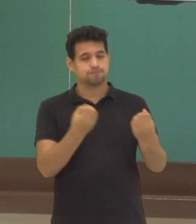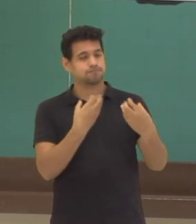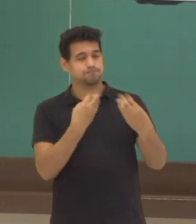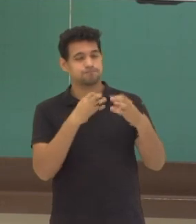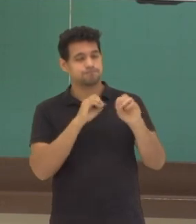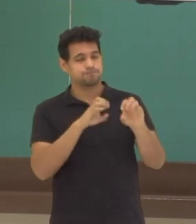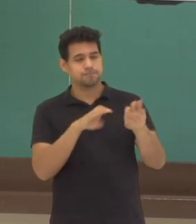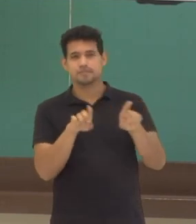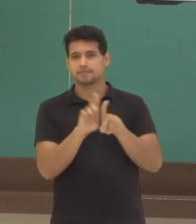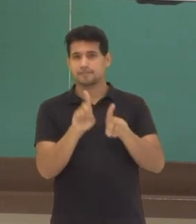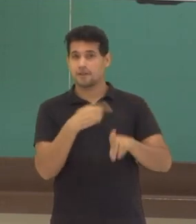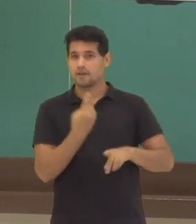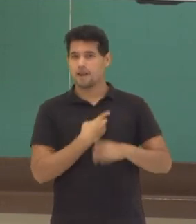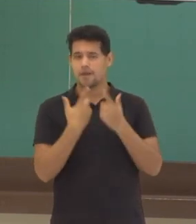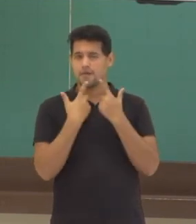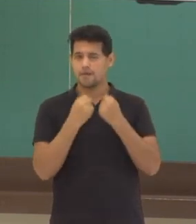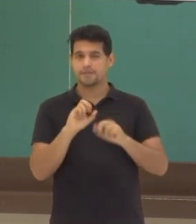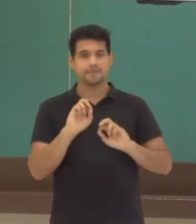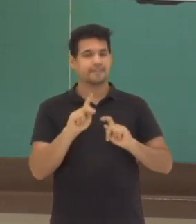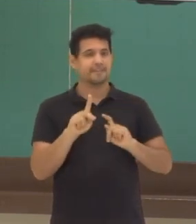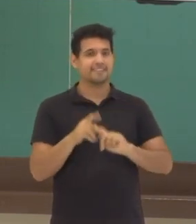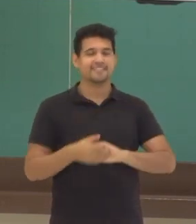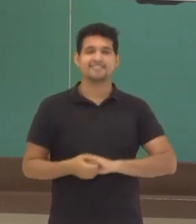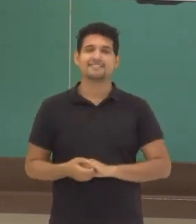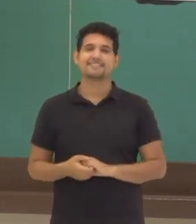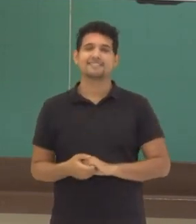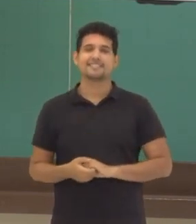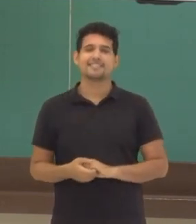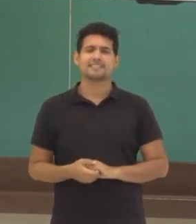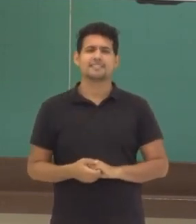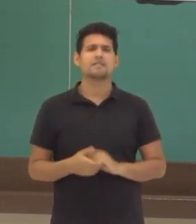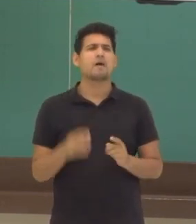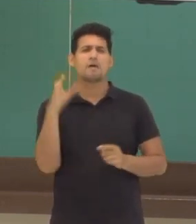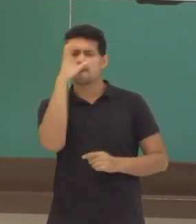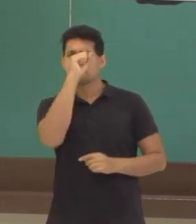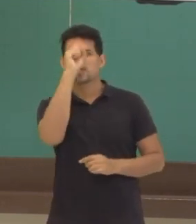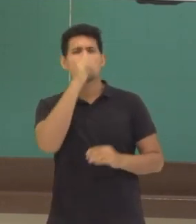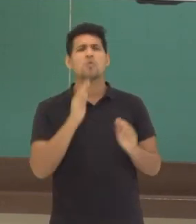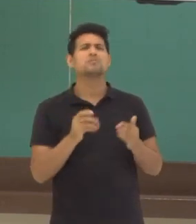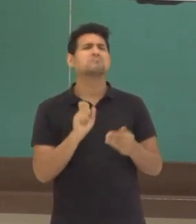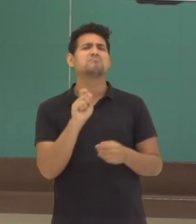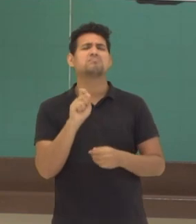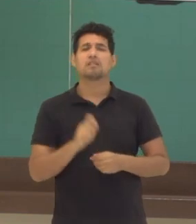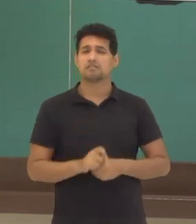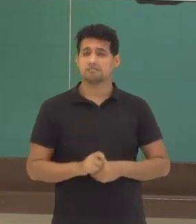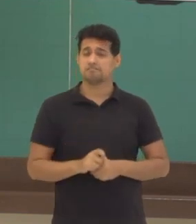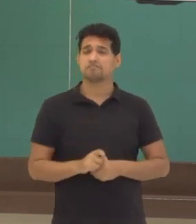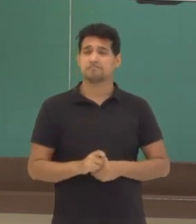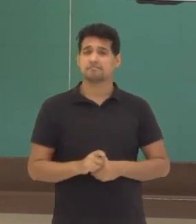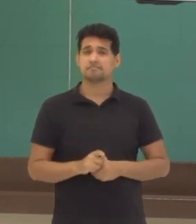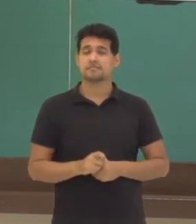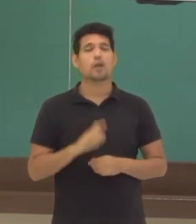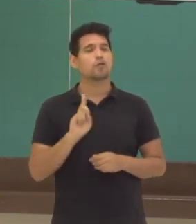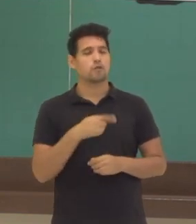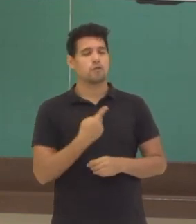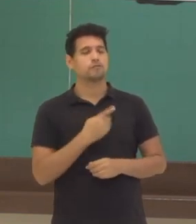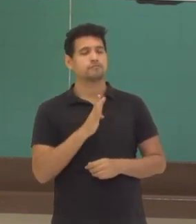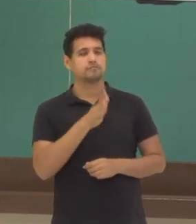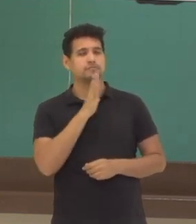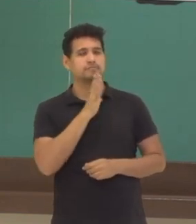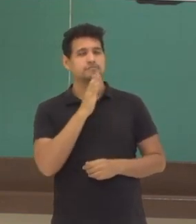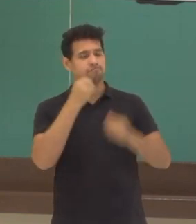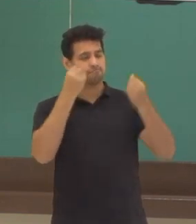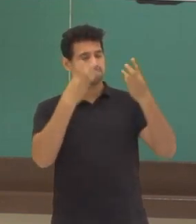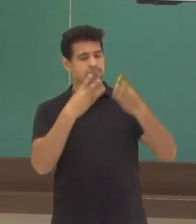né, dentro da nossa linguagem. Beleza? E o que nós vimos na aula de hoje foi o seguinte: conhecemos mais um